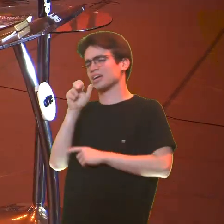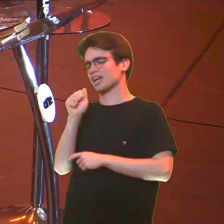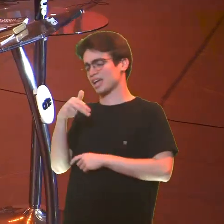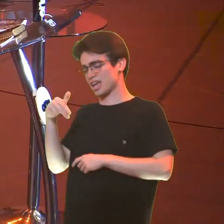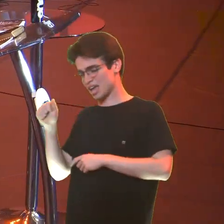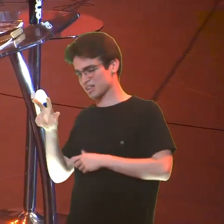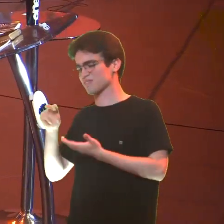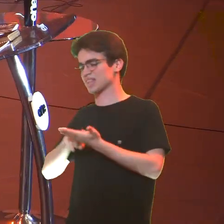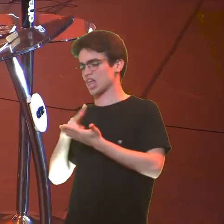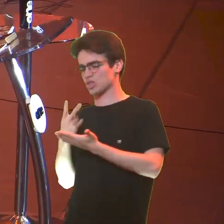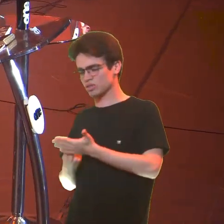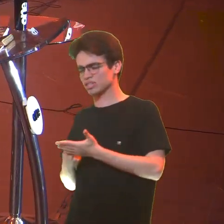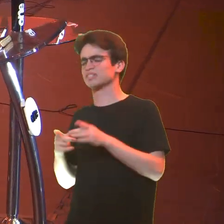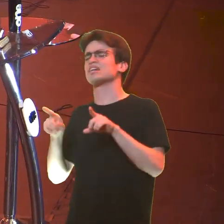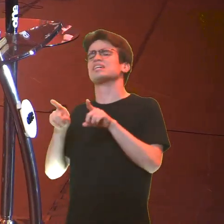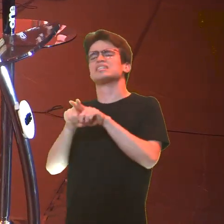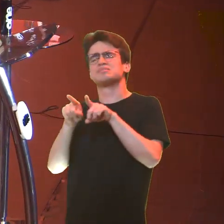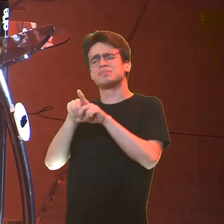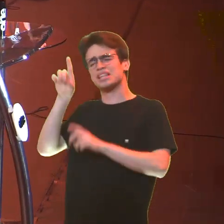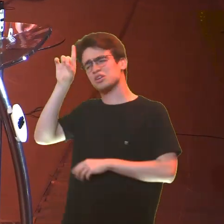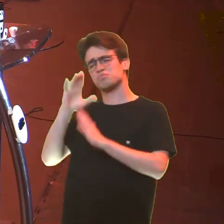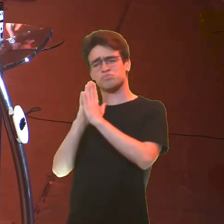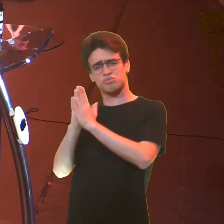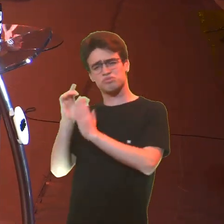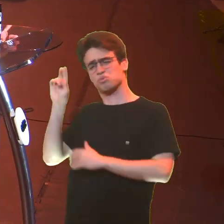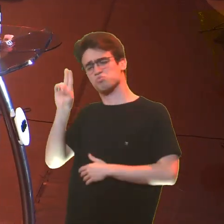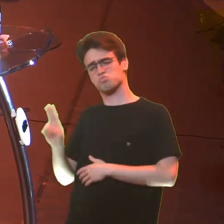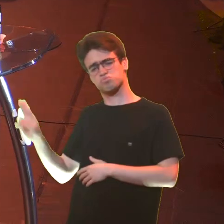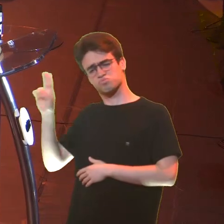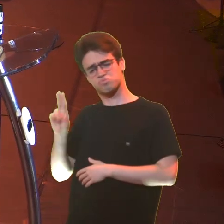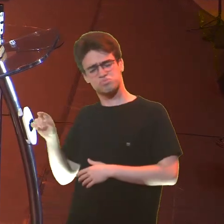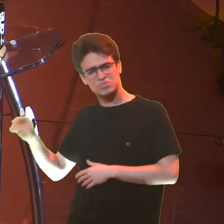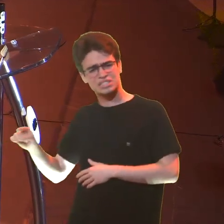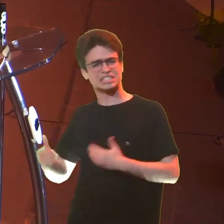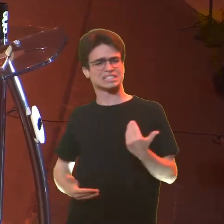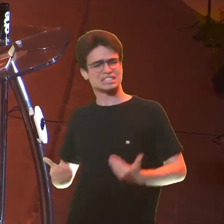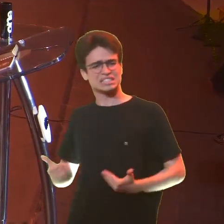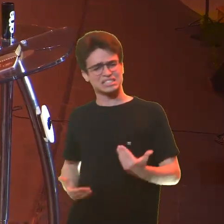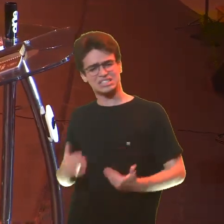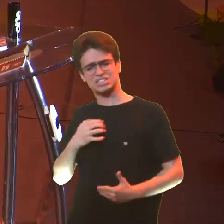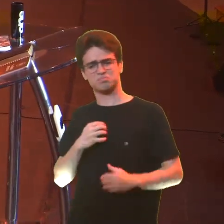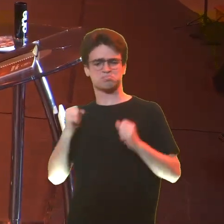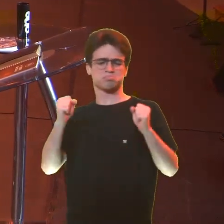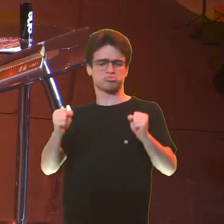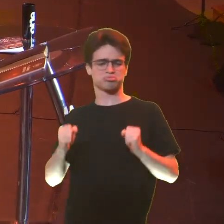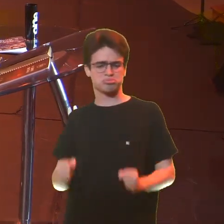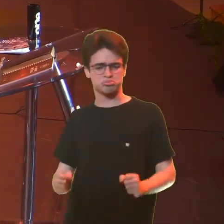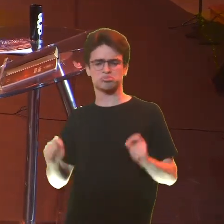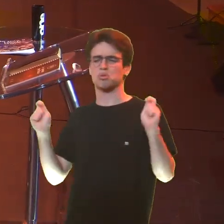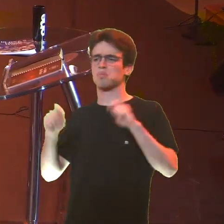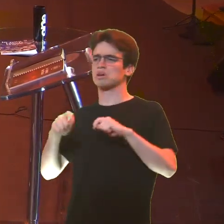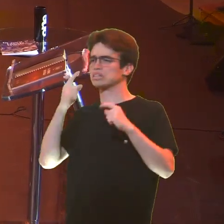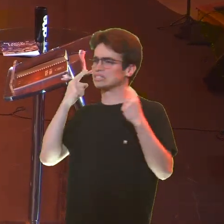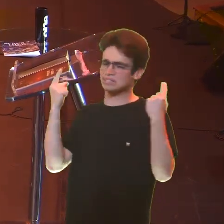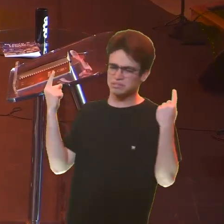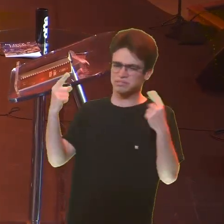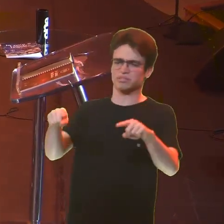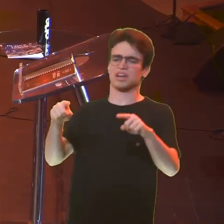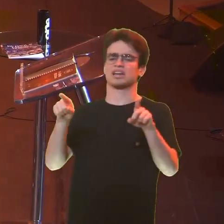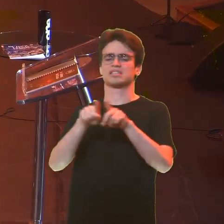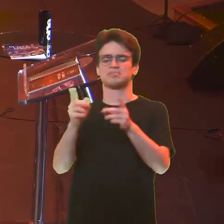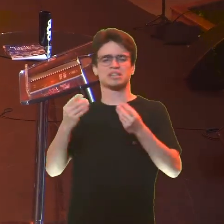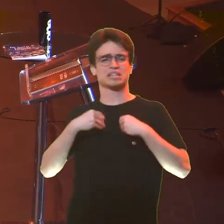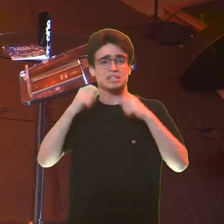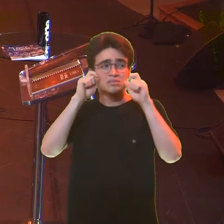e que o Senhor, ó Deus, possa usar o teu servo de forma poderosa essa noite para desafiar a tua igreja, para nos despertar,